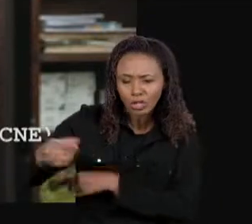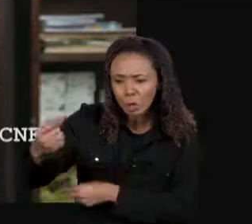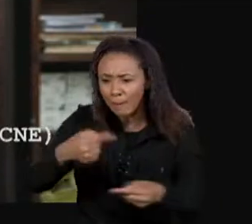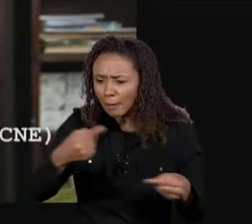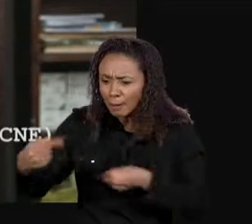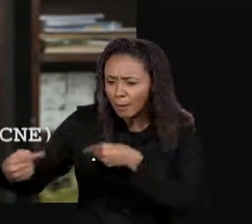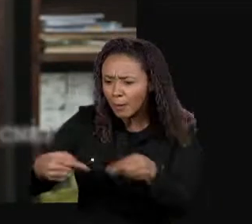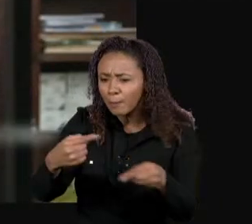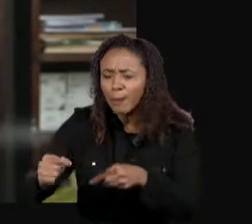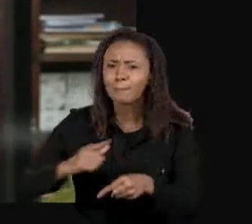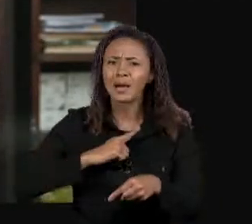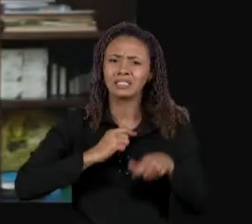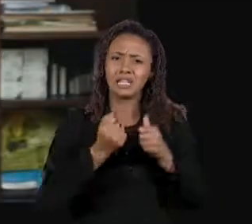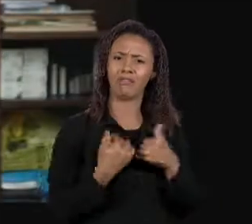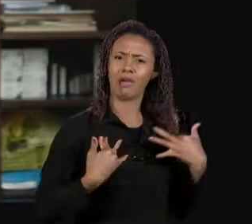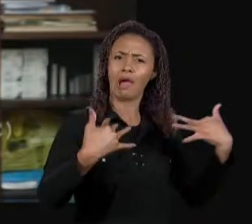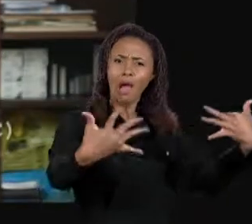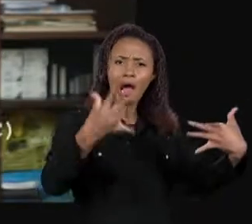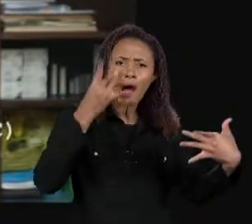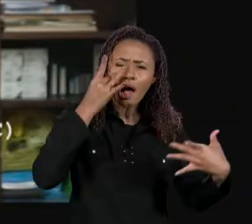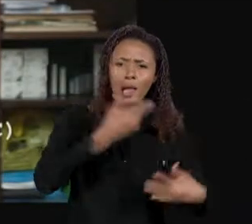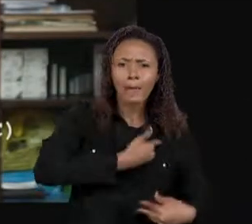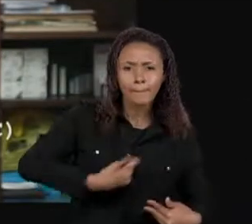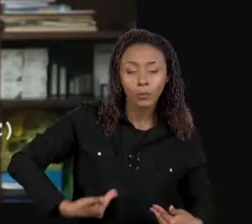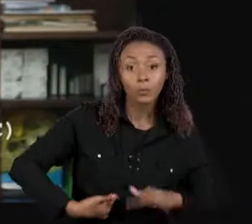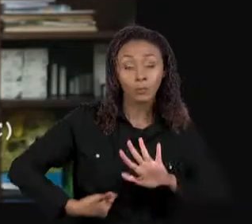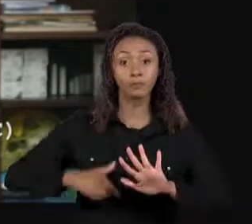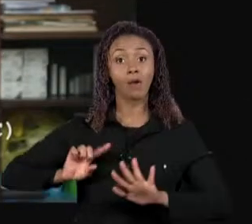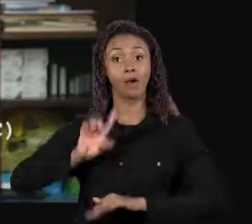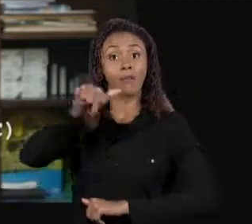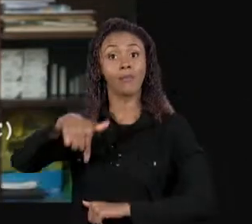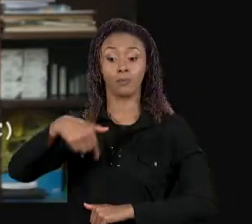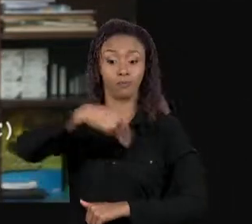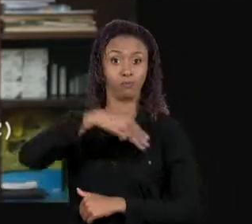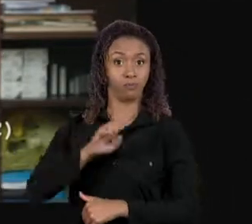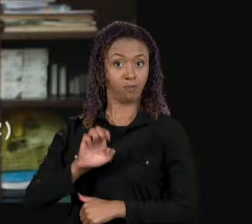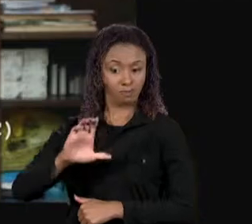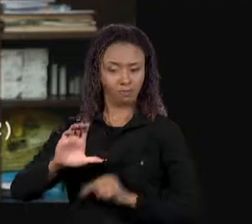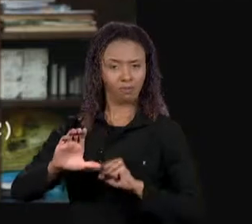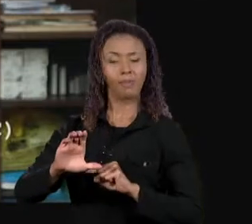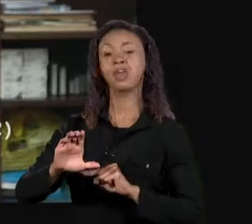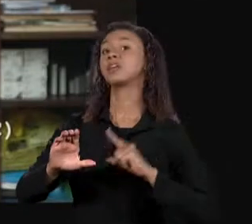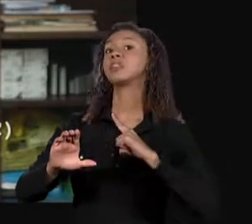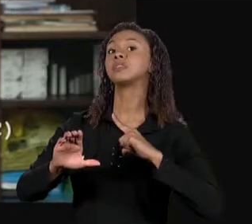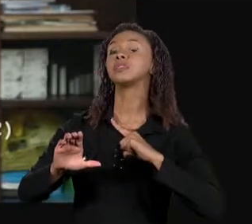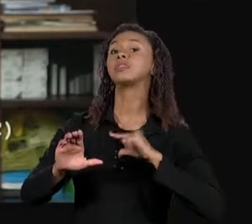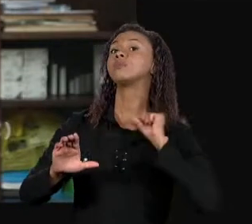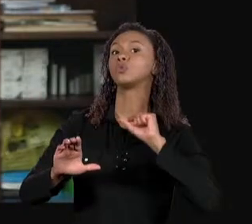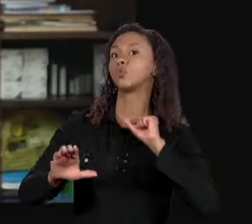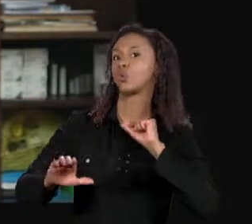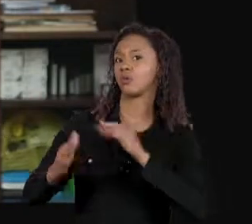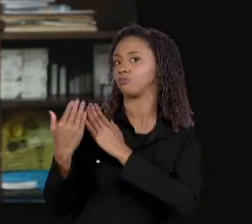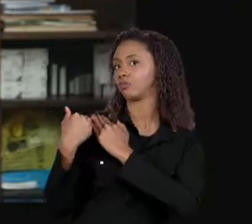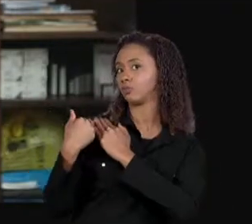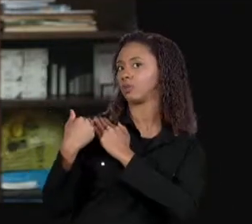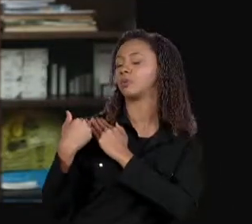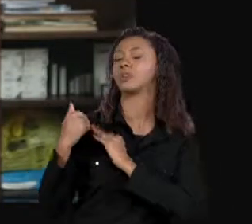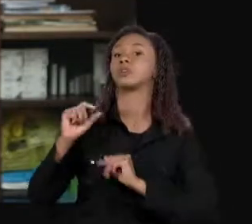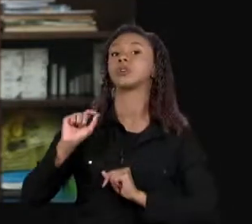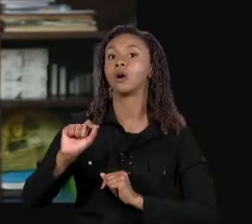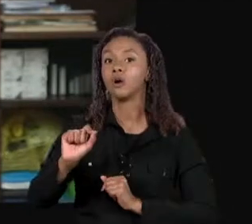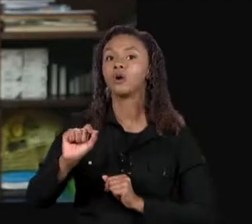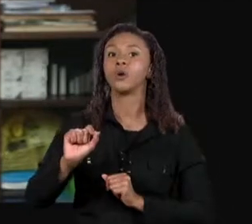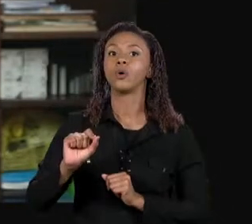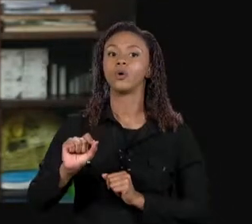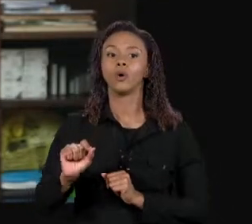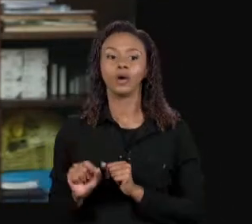com audiências públicas. O Ministério da Educação, ele tem como uma de suas atribuições a elaboração